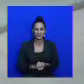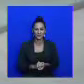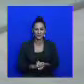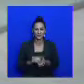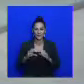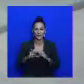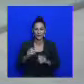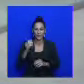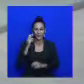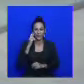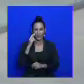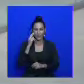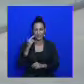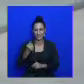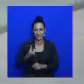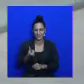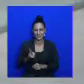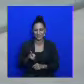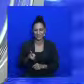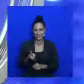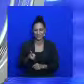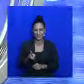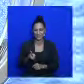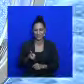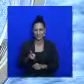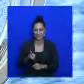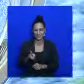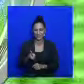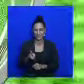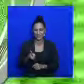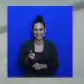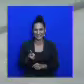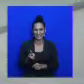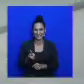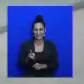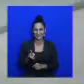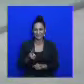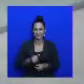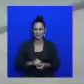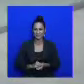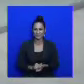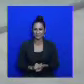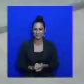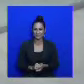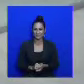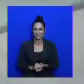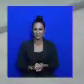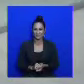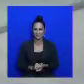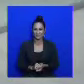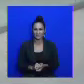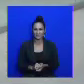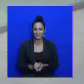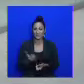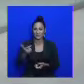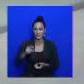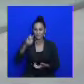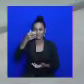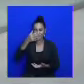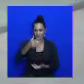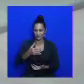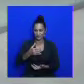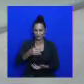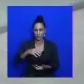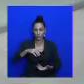Bola rosa número 6 com o ponto diferenciador em baixo do número bola no